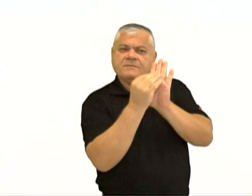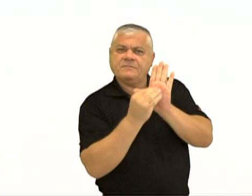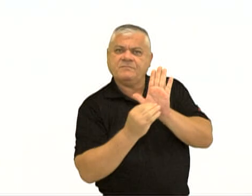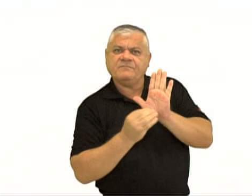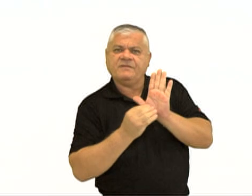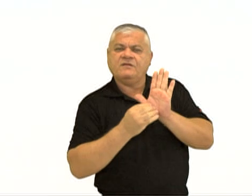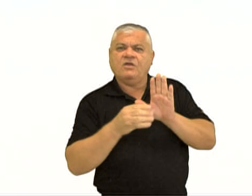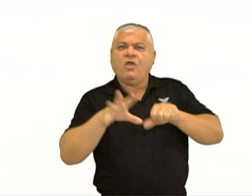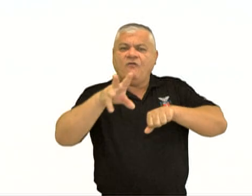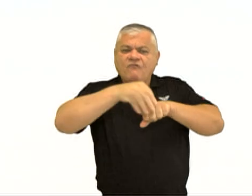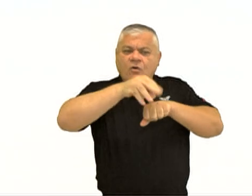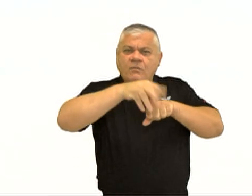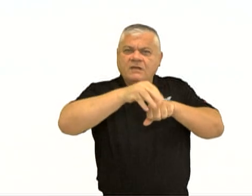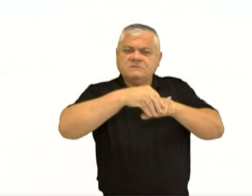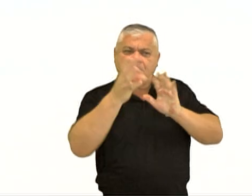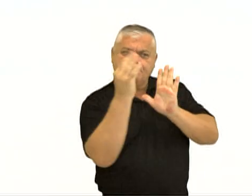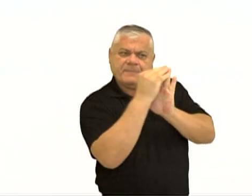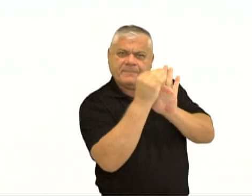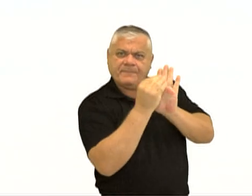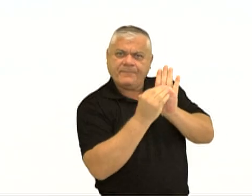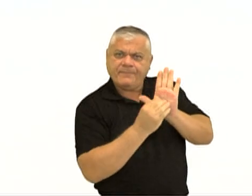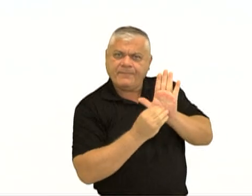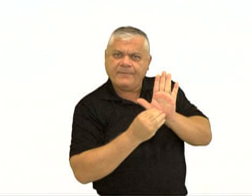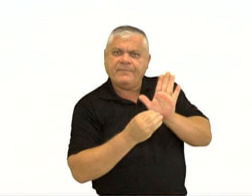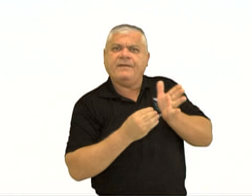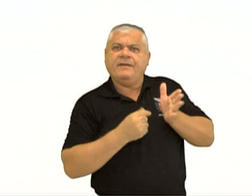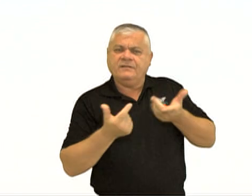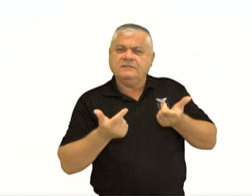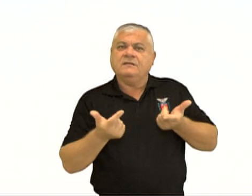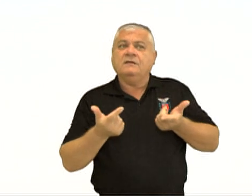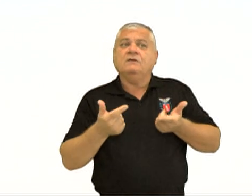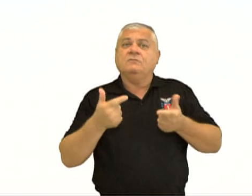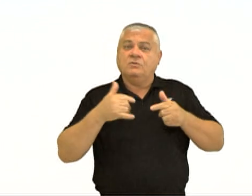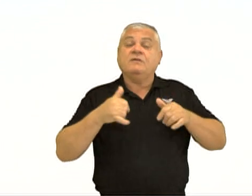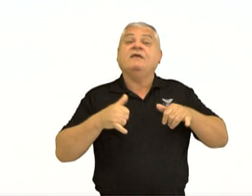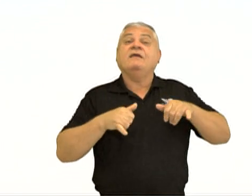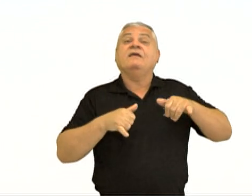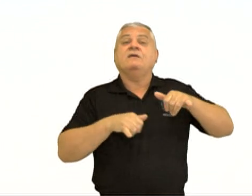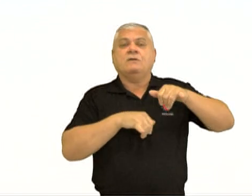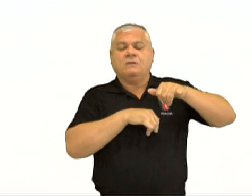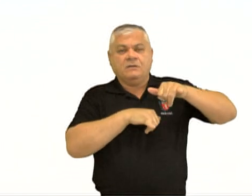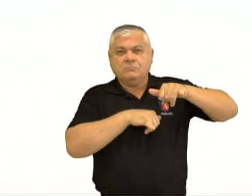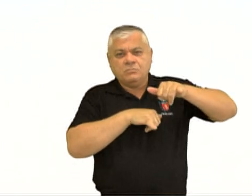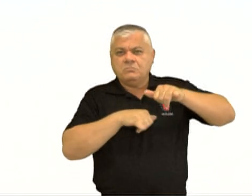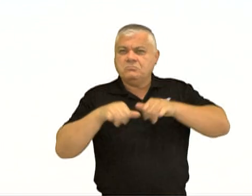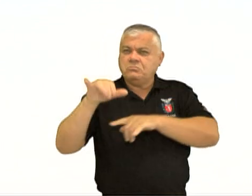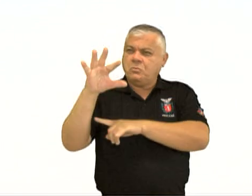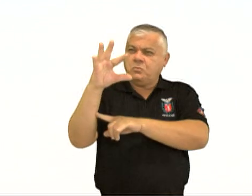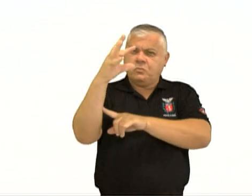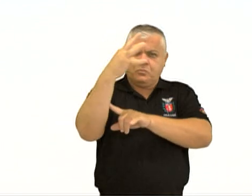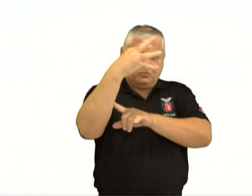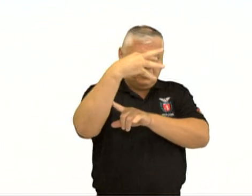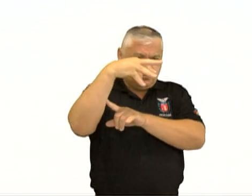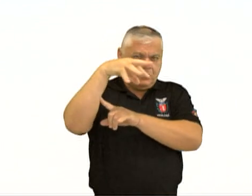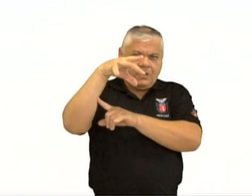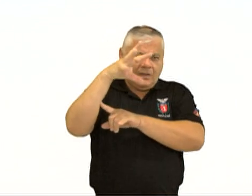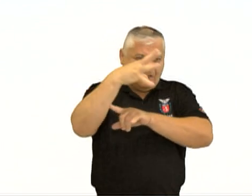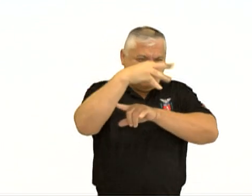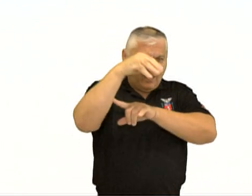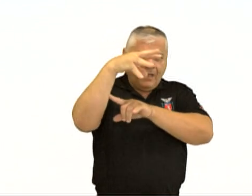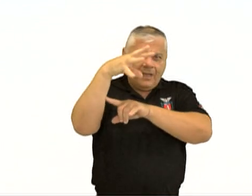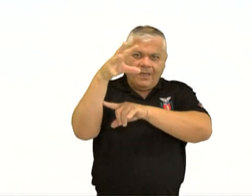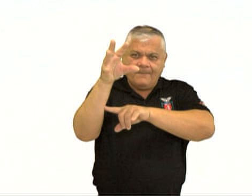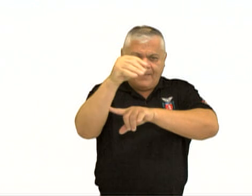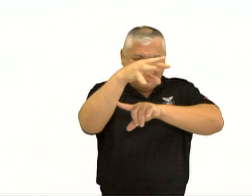sendo um conjunto de informações processadas a partir das imagens aéreas obtidas pelo sensoriamento remoto. O que